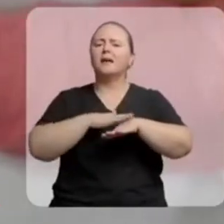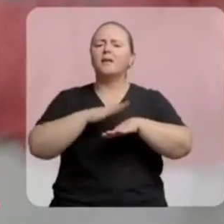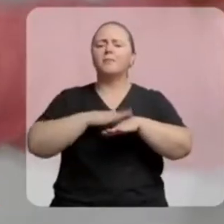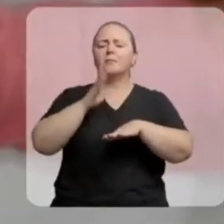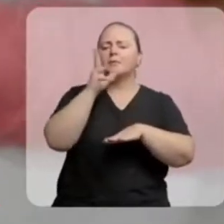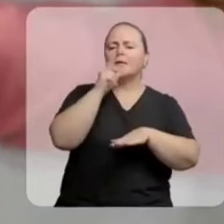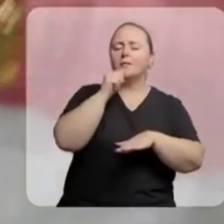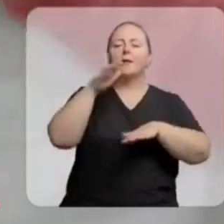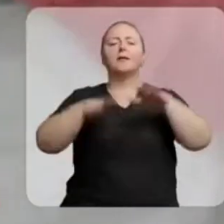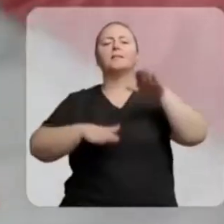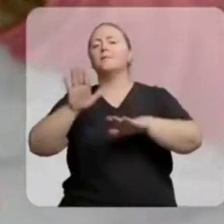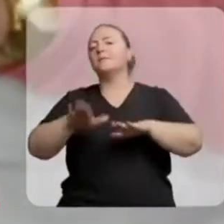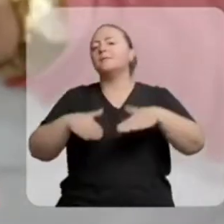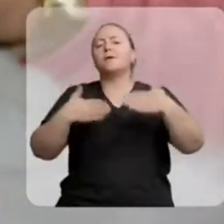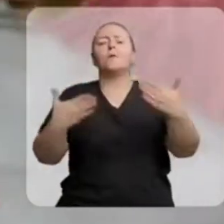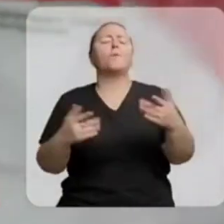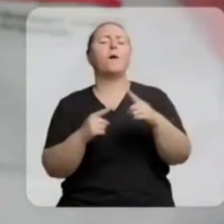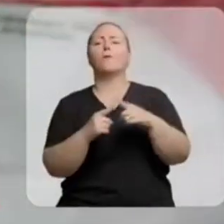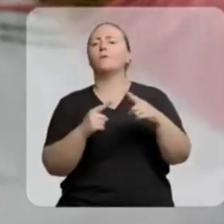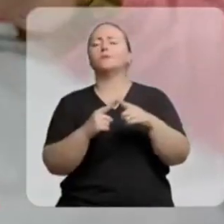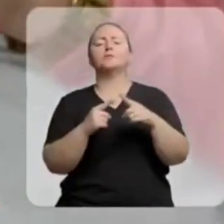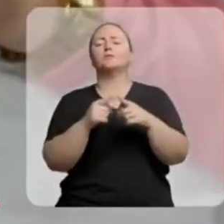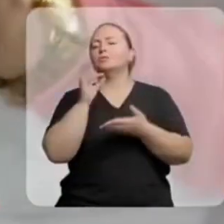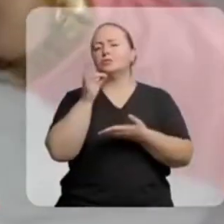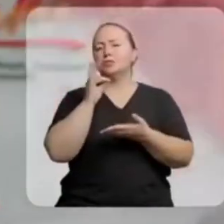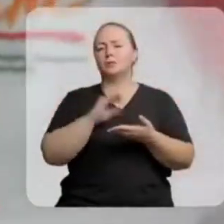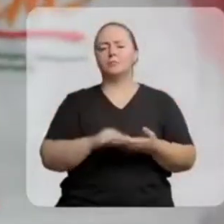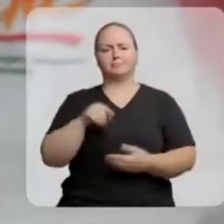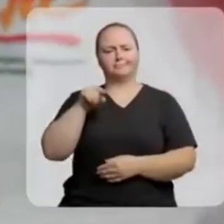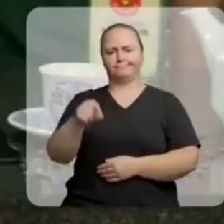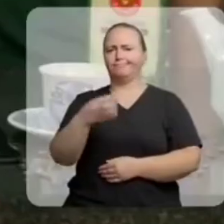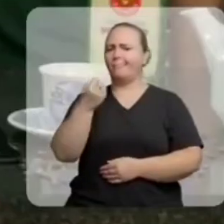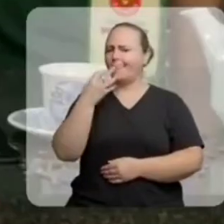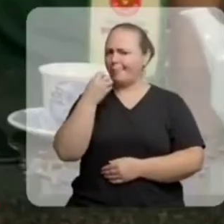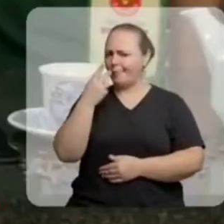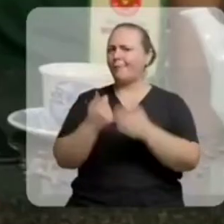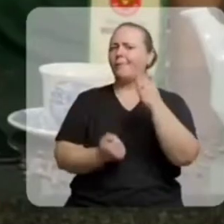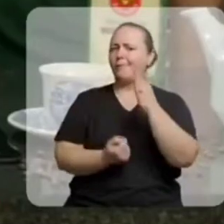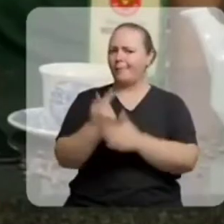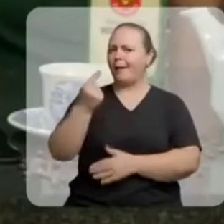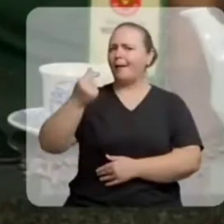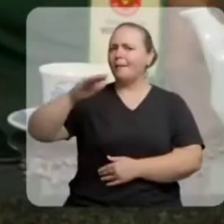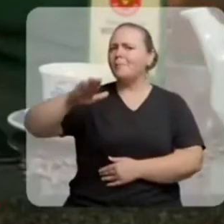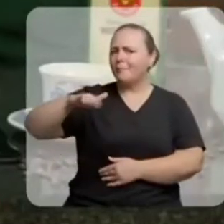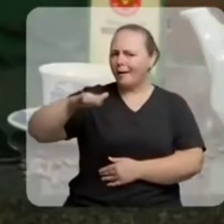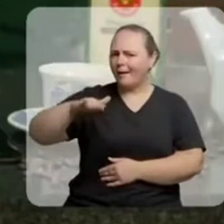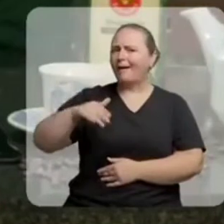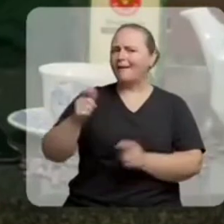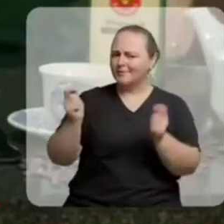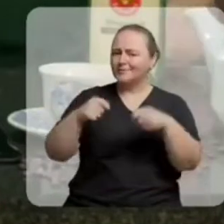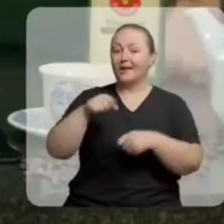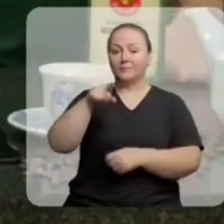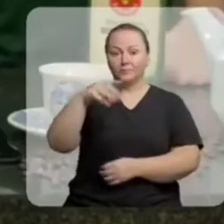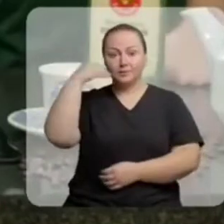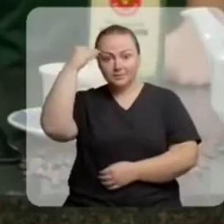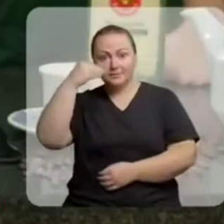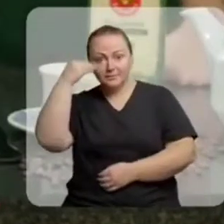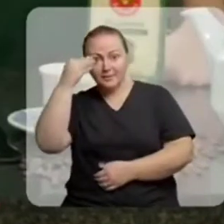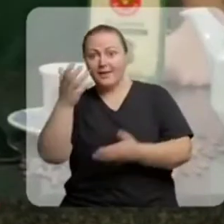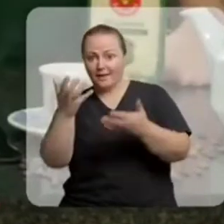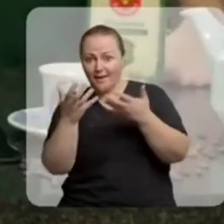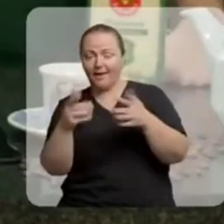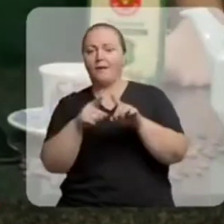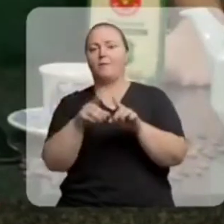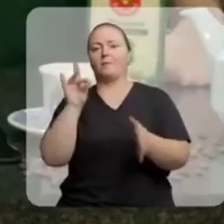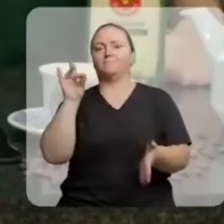utilizar, tá? Bem acessível, vale a pena adquirir, que para você, né, ter essa experiência, você precisa